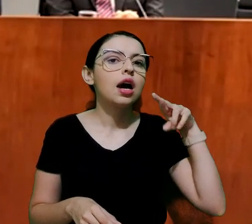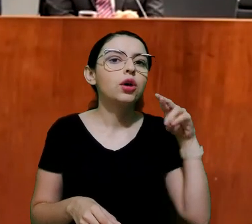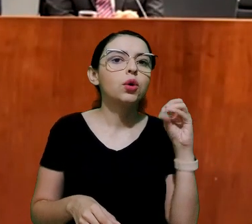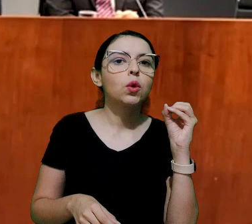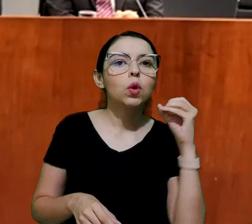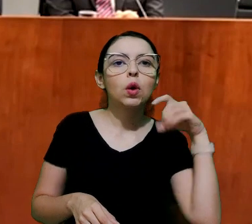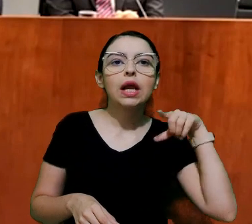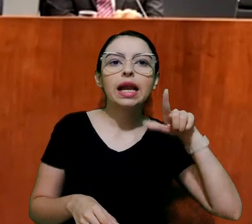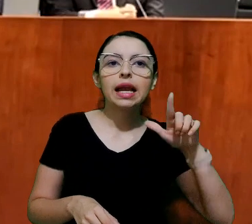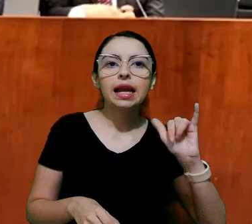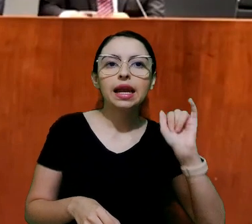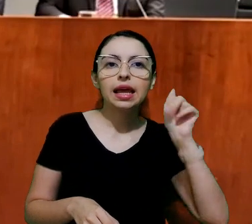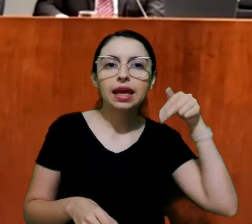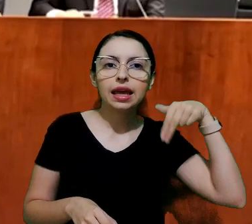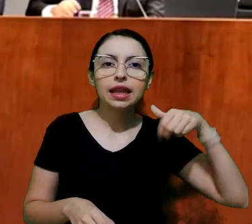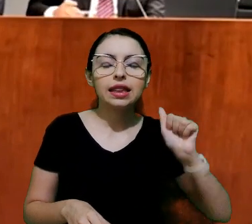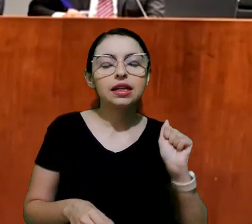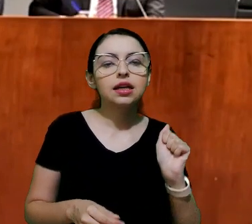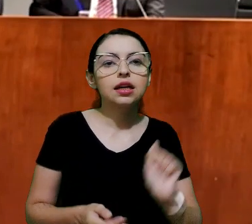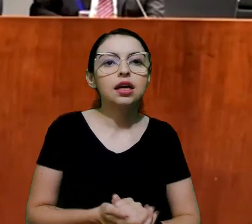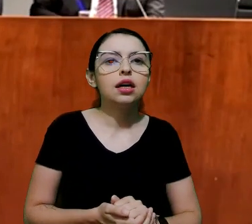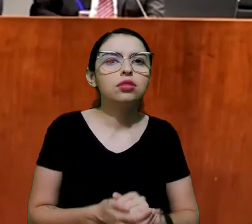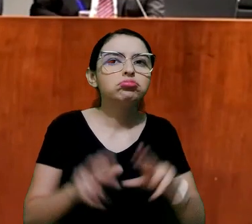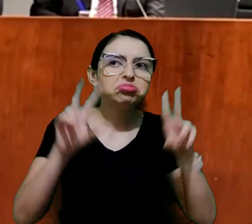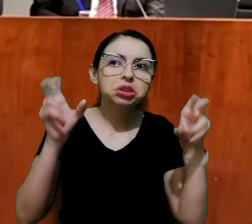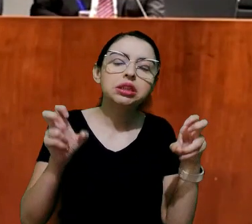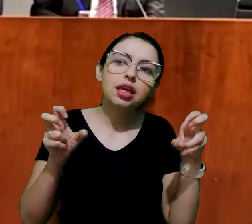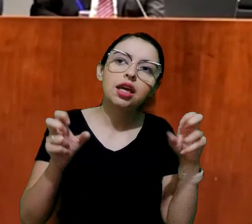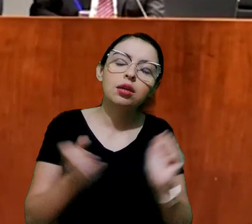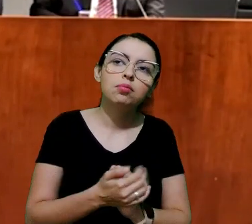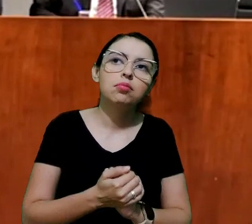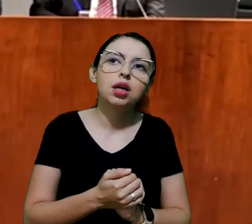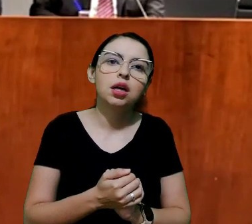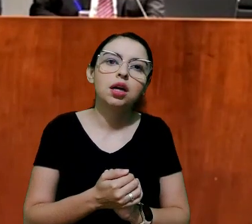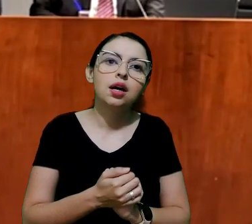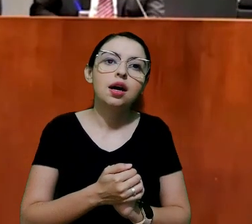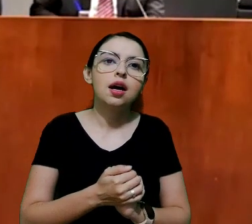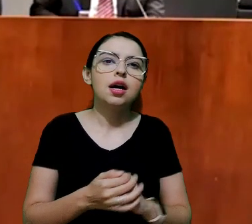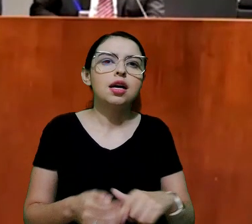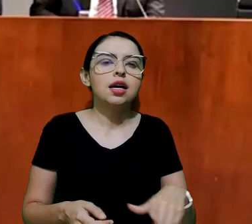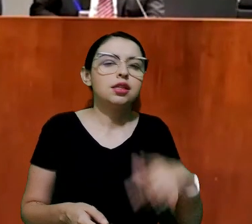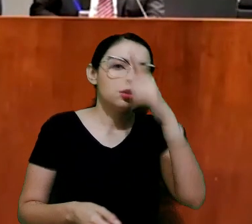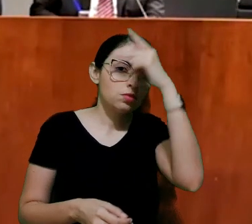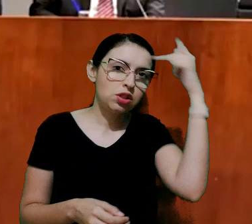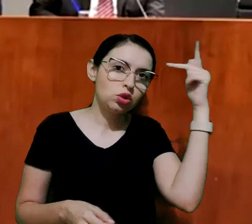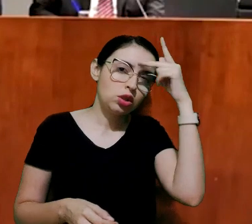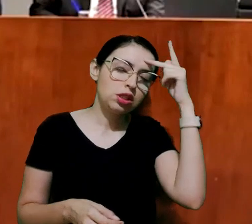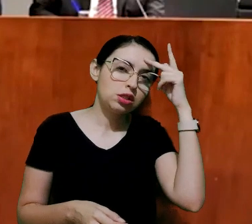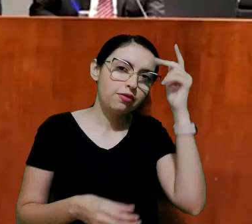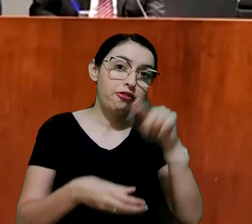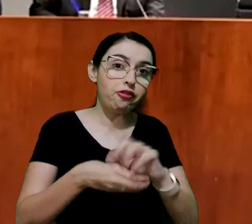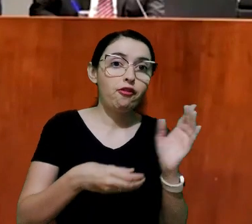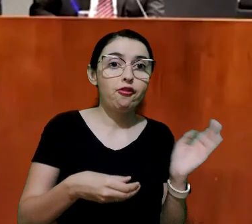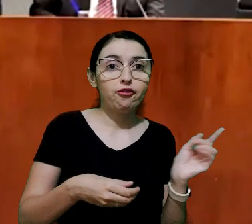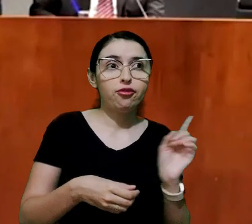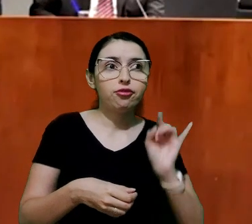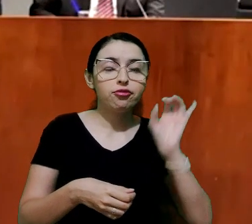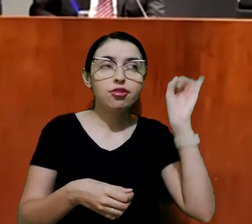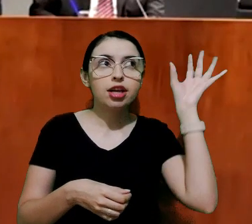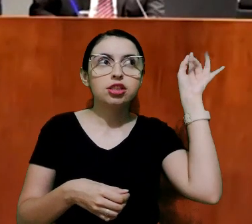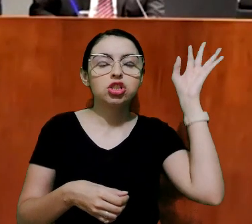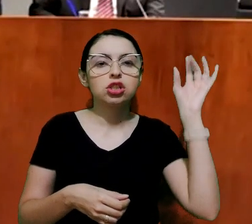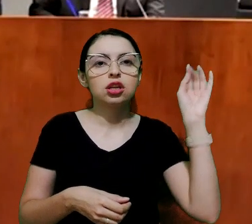outro ponto de direito de sucessões gravíssimo para nós. Por quê? Porque a sucessão